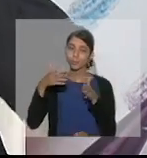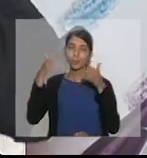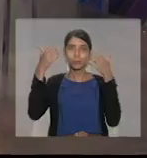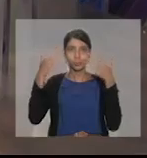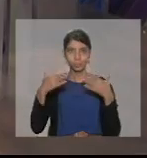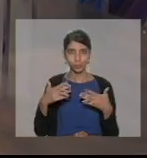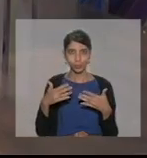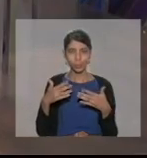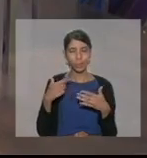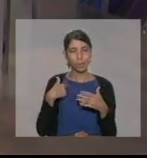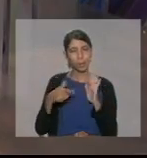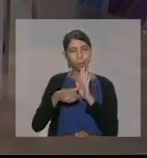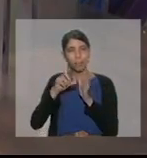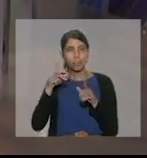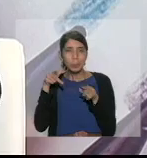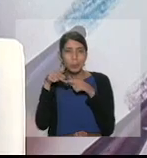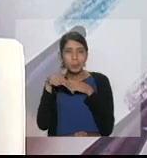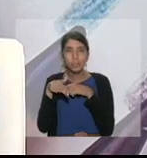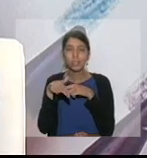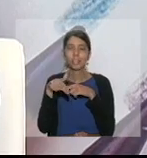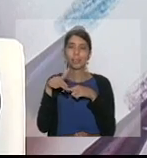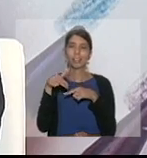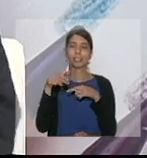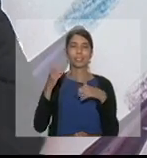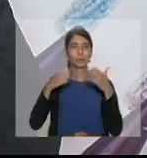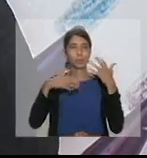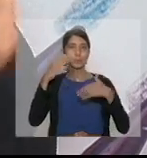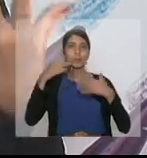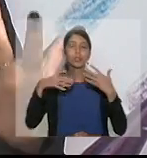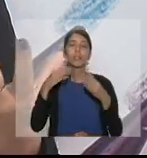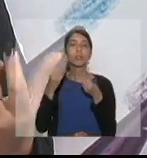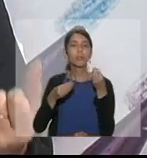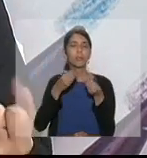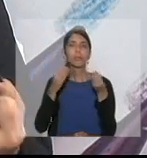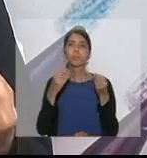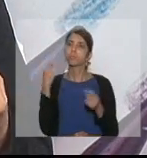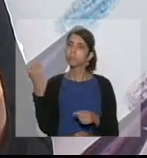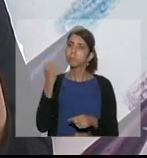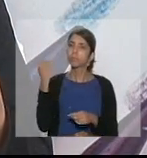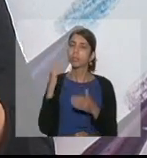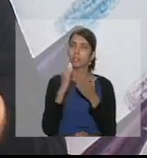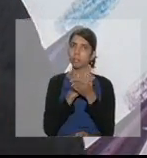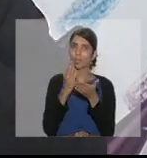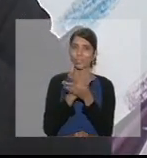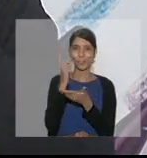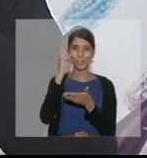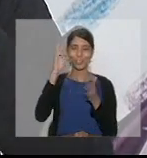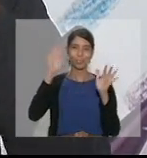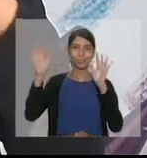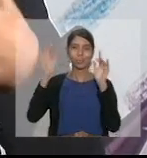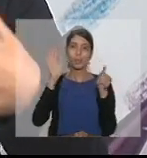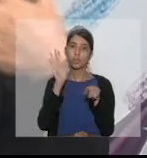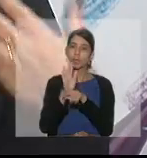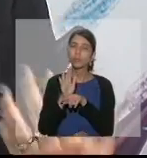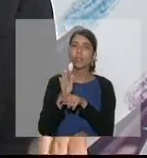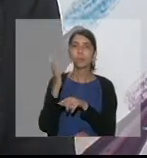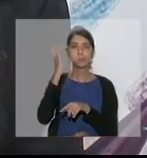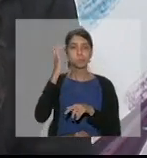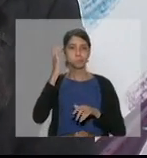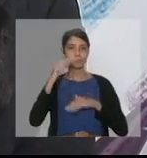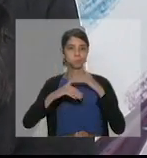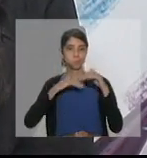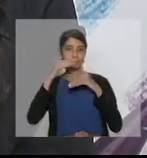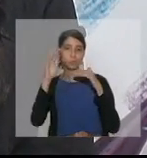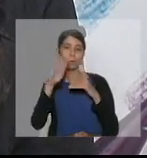Educação. Pepper, eu dei uma cortadinha em você aí no final do primeiro bloco e a gente está falando sobre essa importância dos livros de ficção na formação, no desenvolvimento de